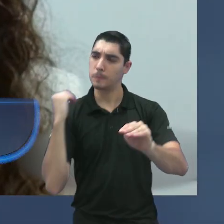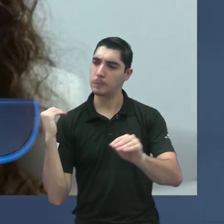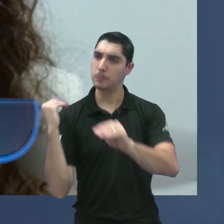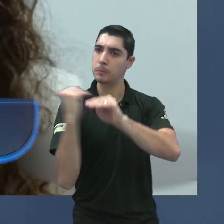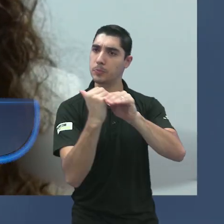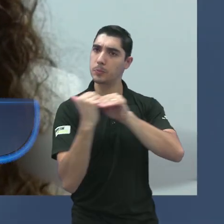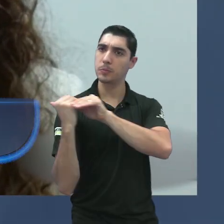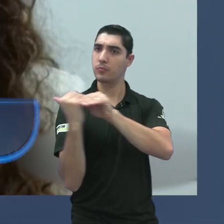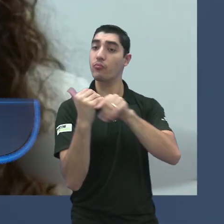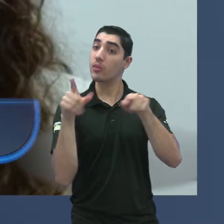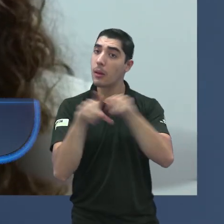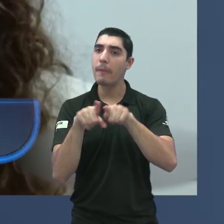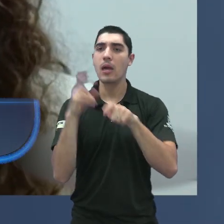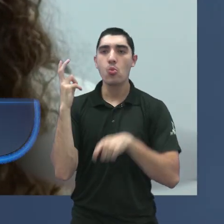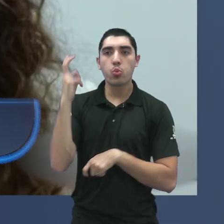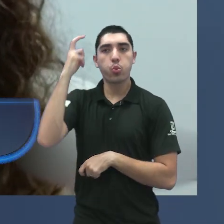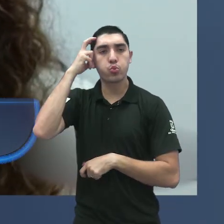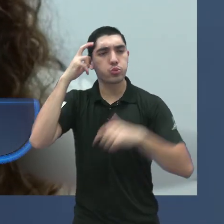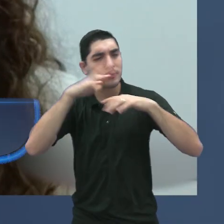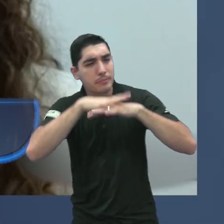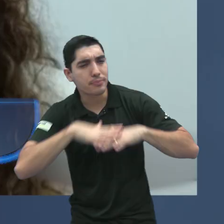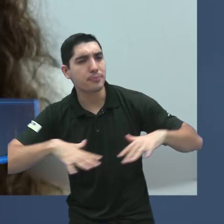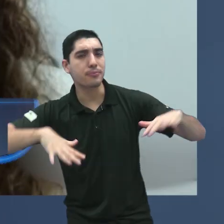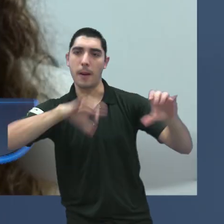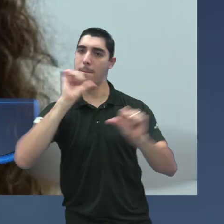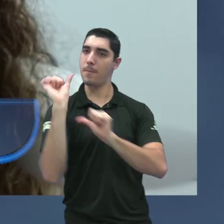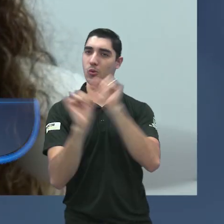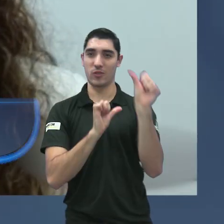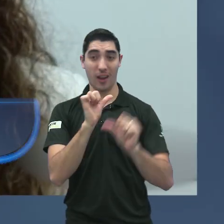cultura, e aí essa dimensão do prêmio institucional,